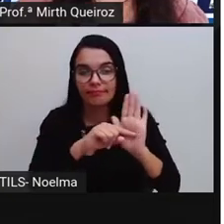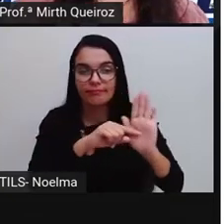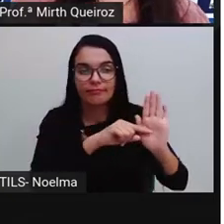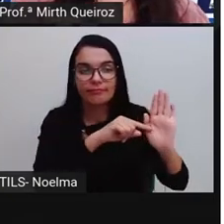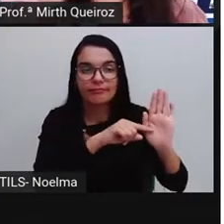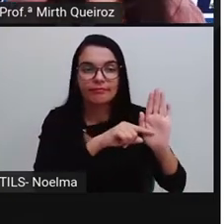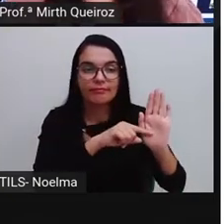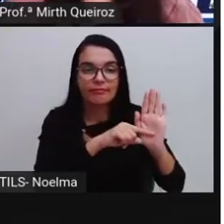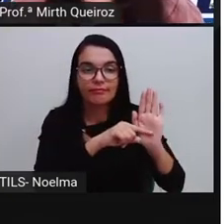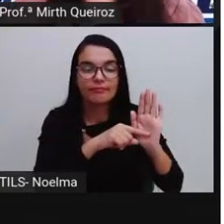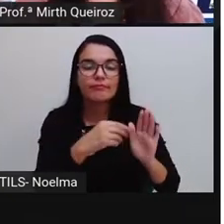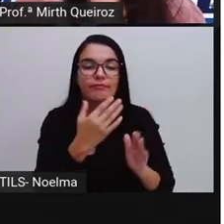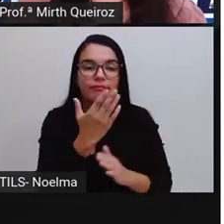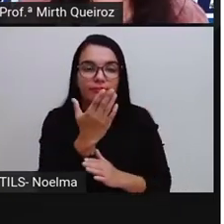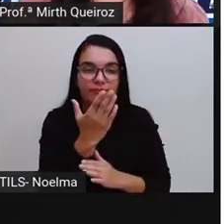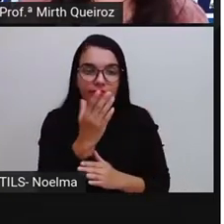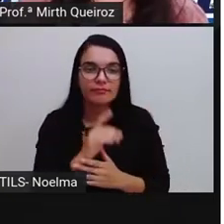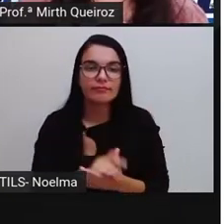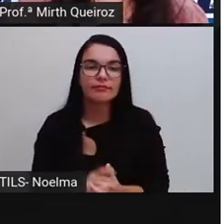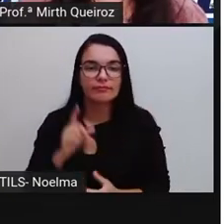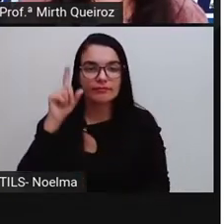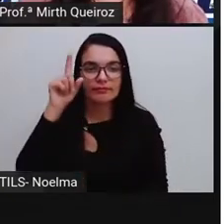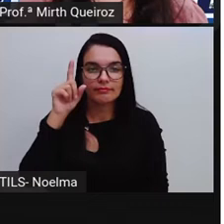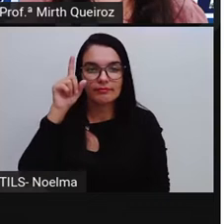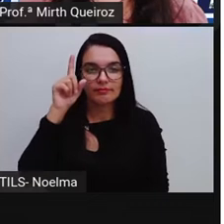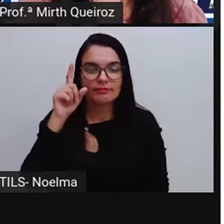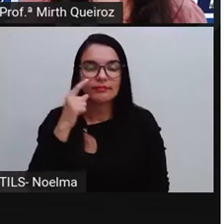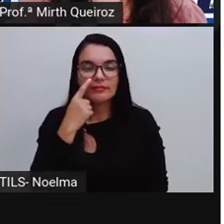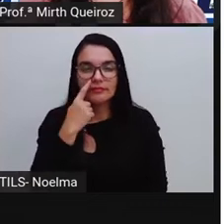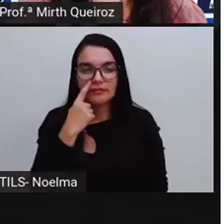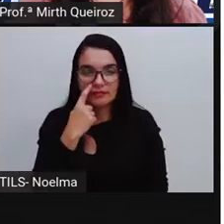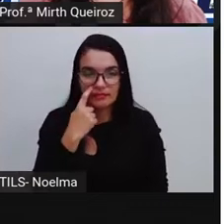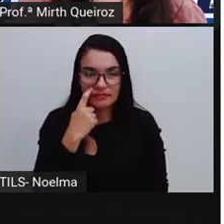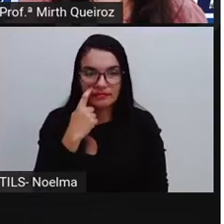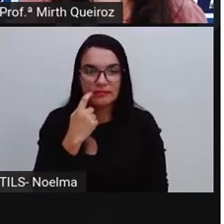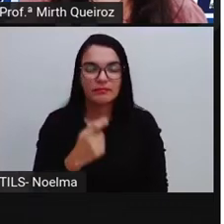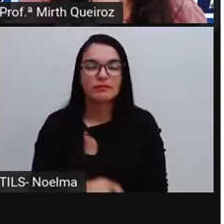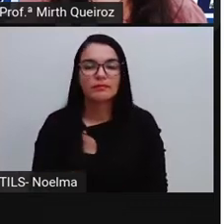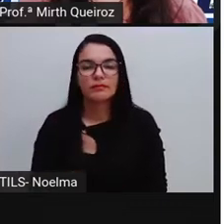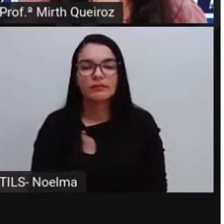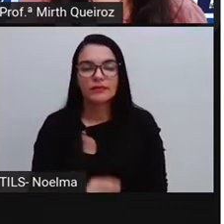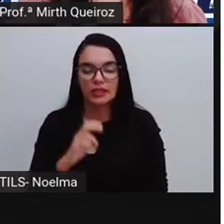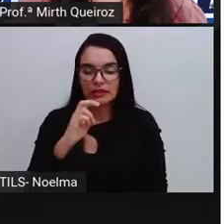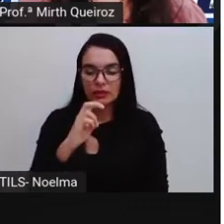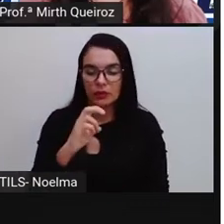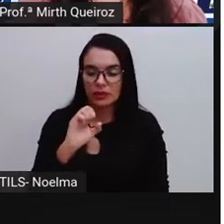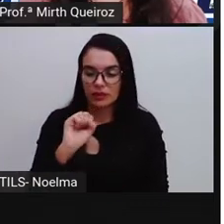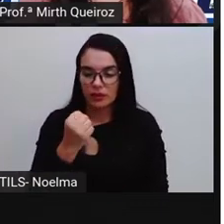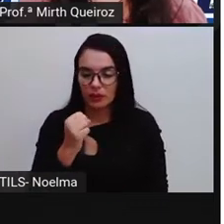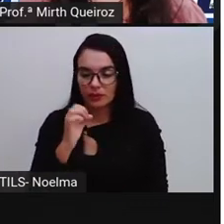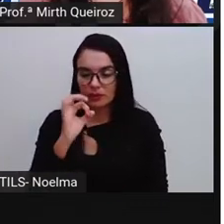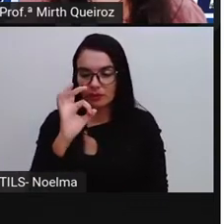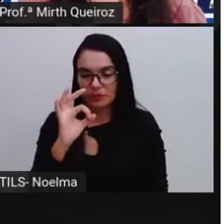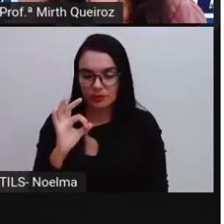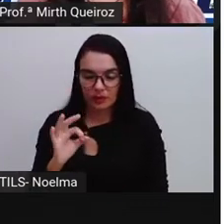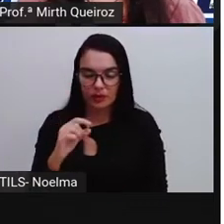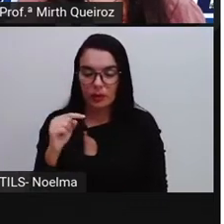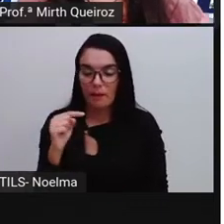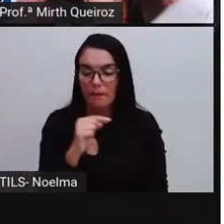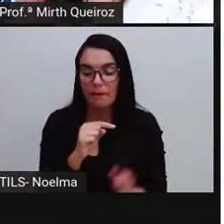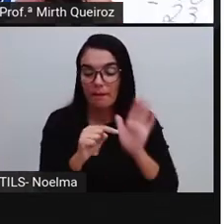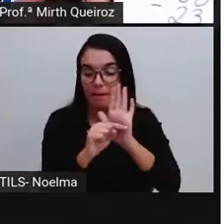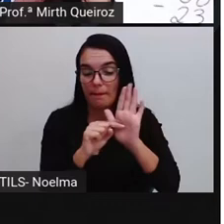seria quanto um é maior que o outro. Então, a gente iria pegar 58